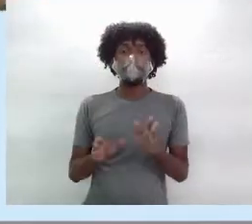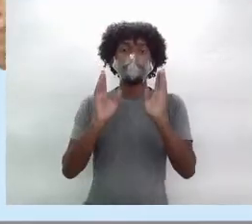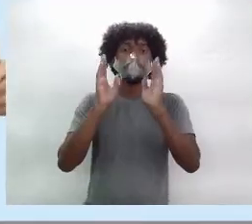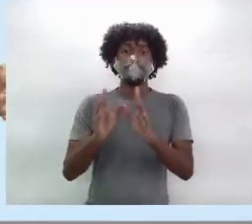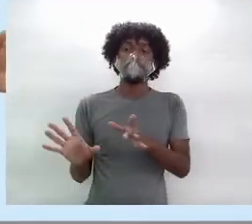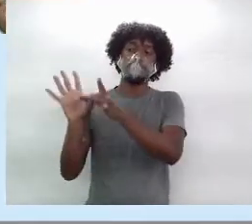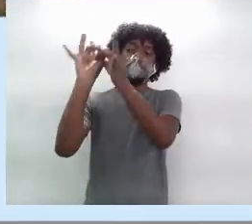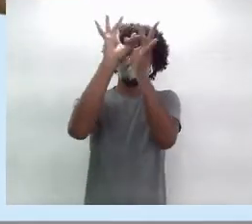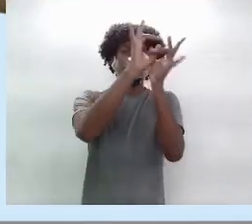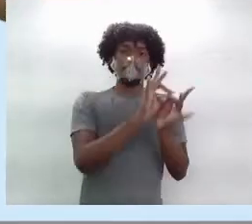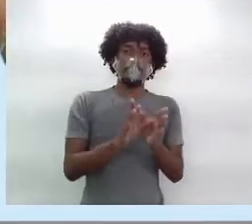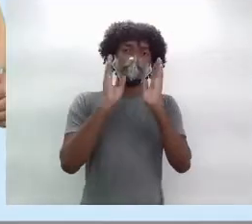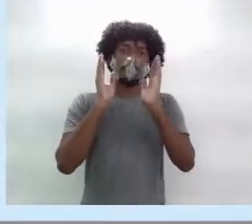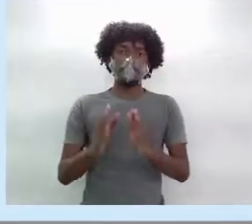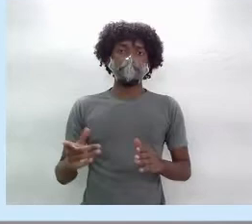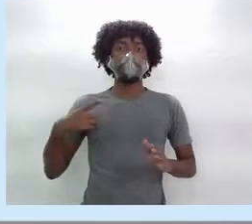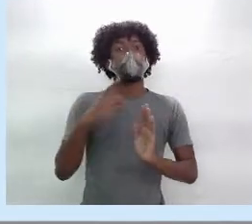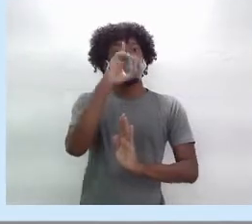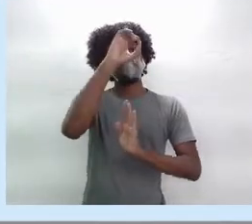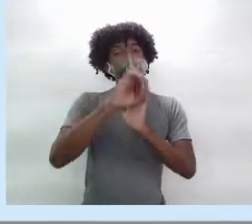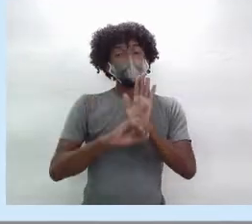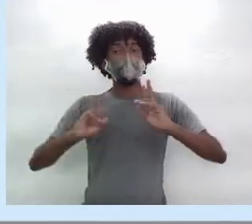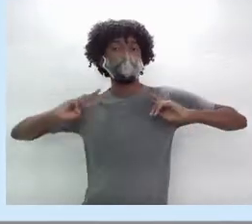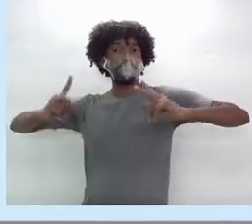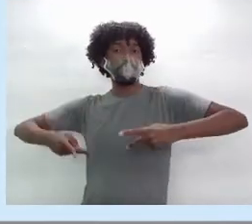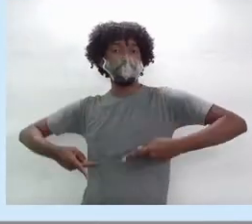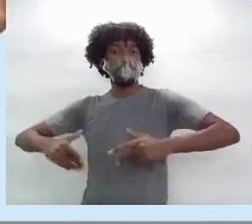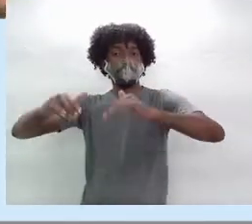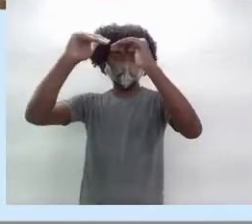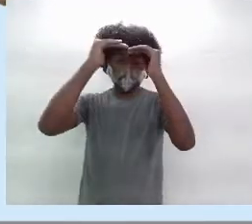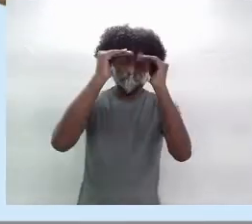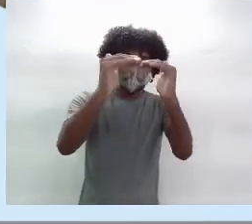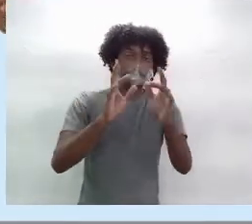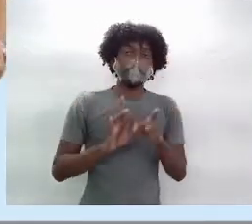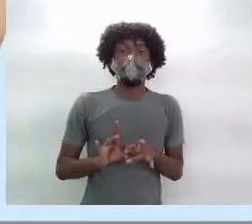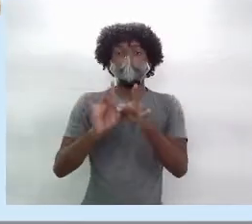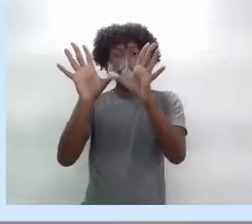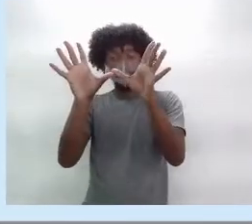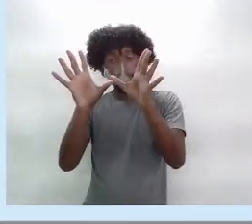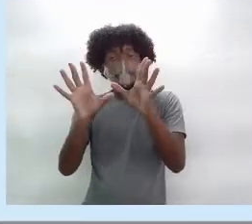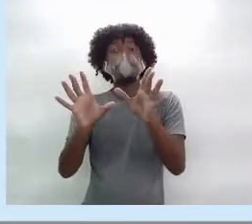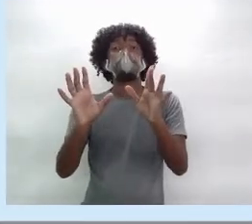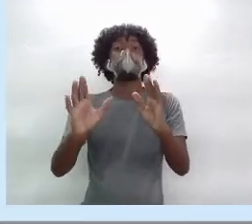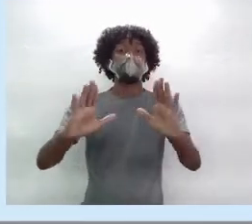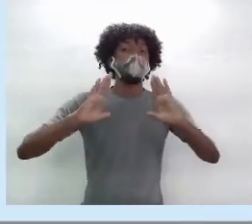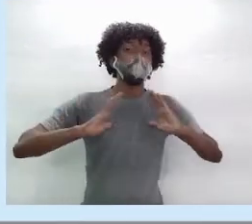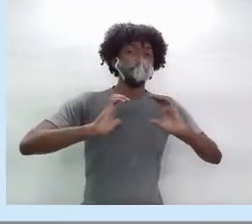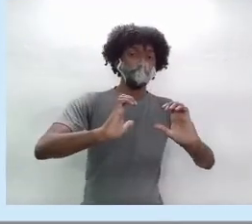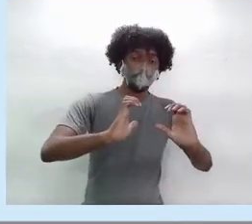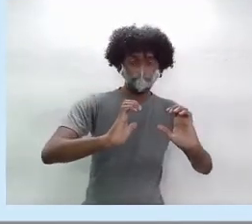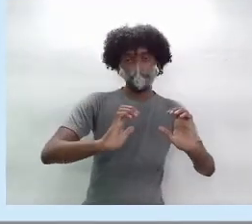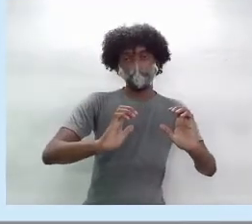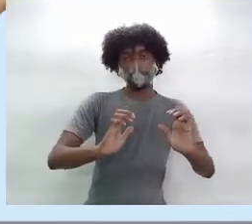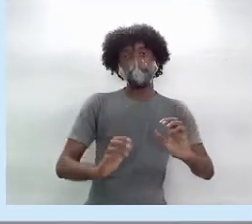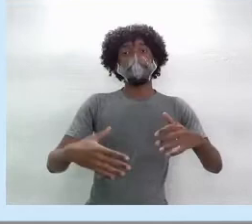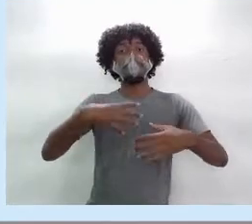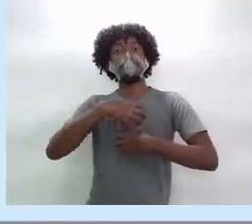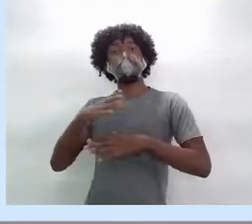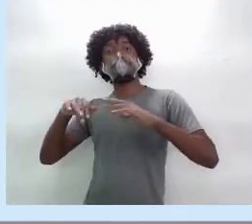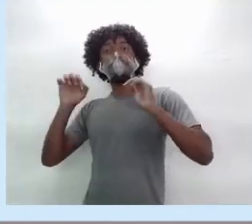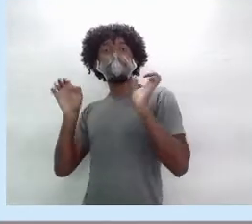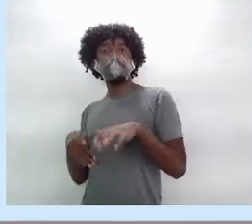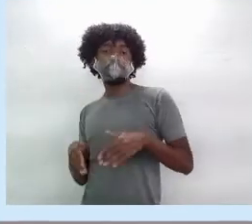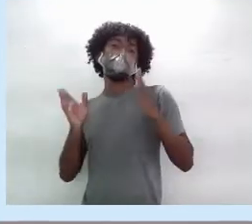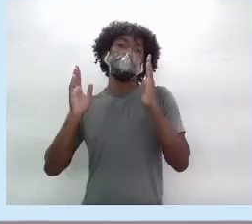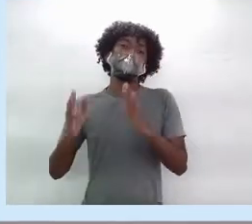Interligados. Vejam só, direitos humanos, o respeito, a liberdade, a ética, o bem-estar,